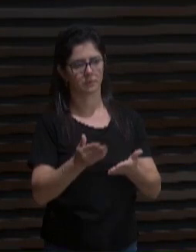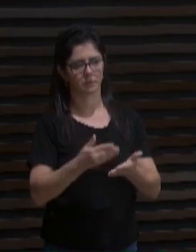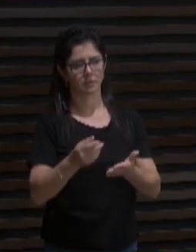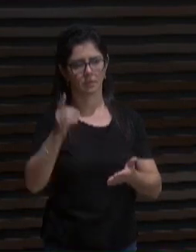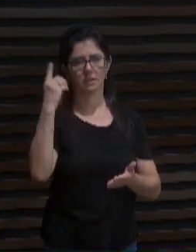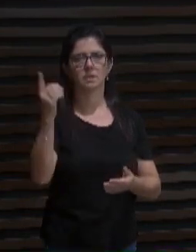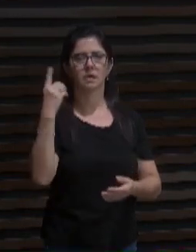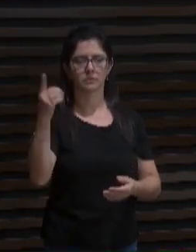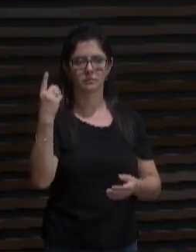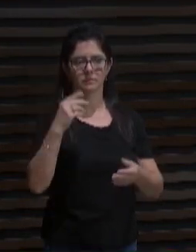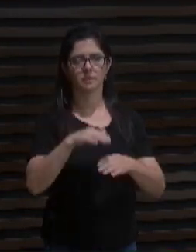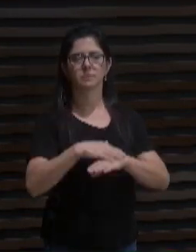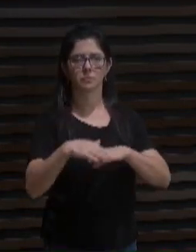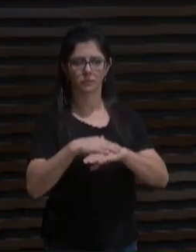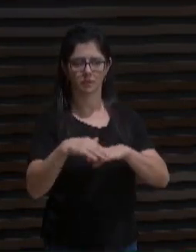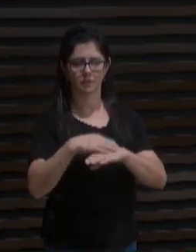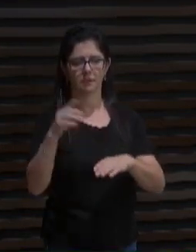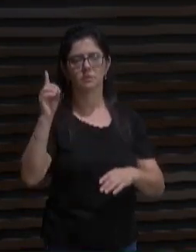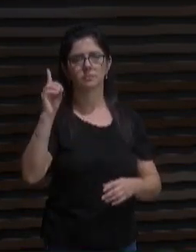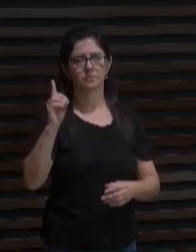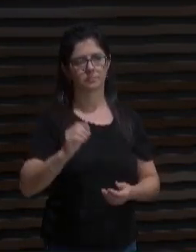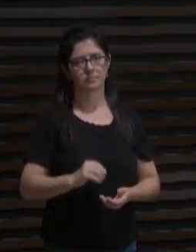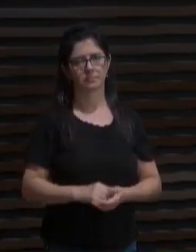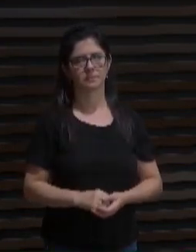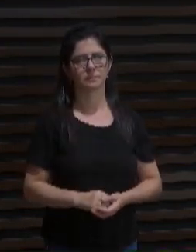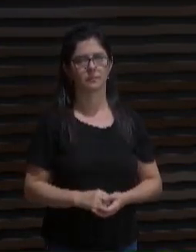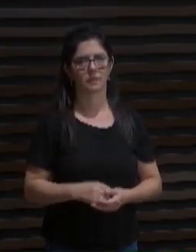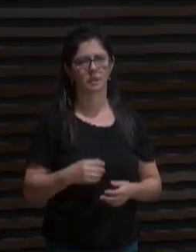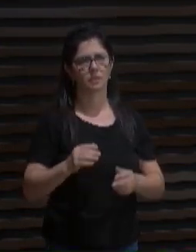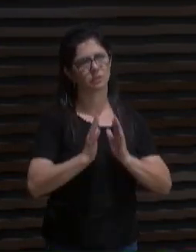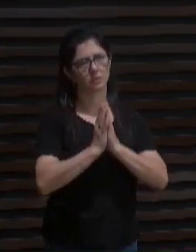diretamente com Deus, os demais ali, começa Davi orando pela nação, depois vem